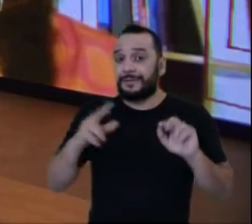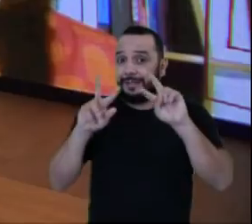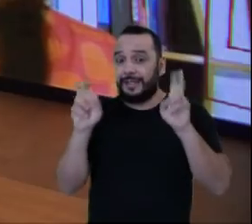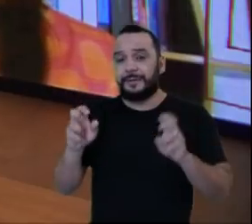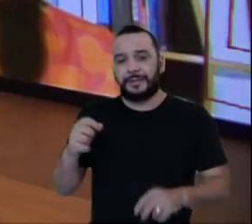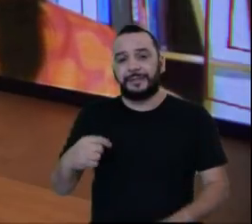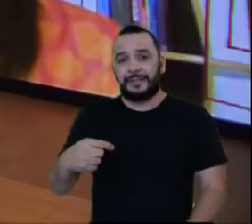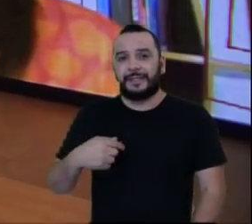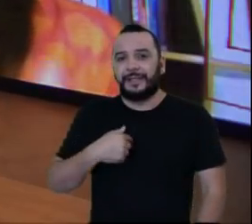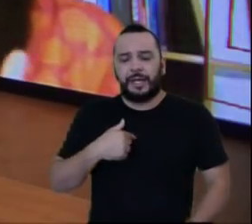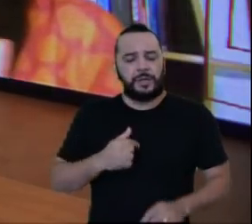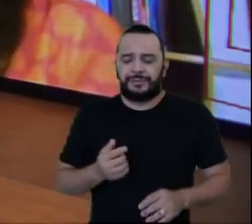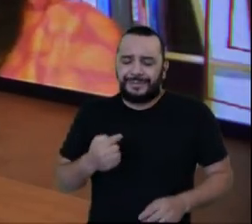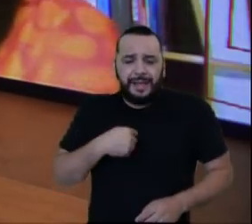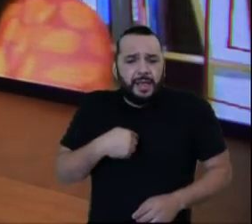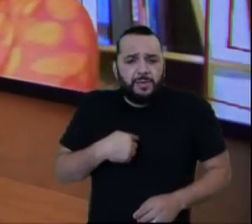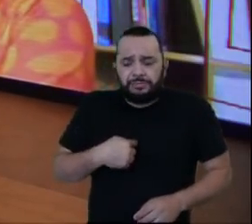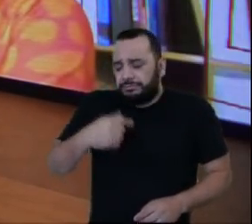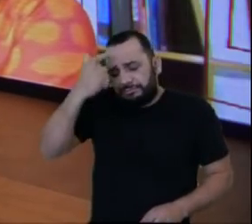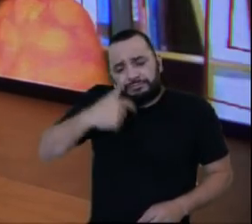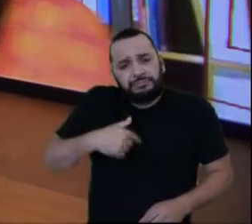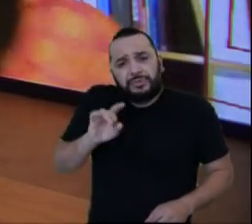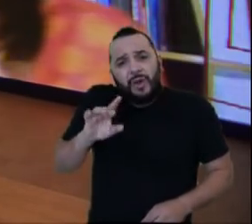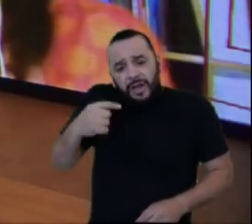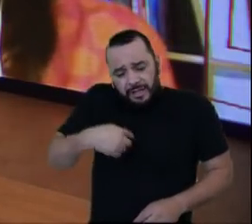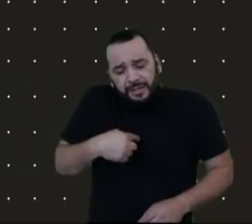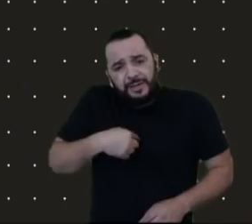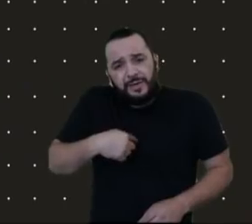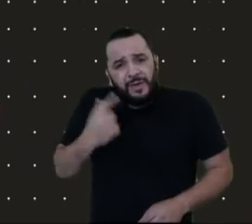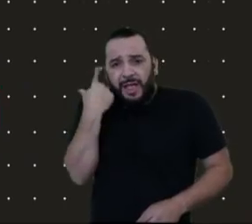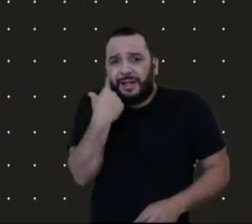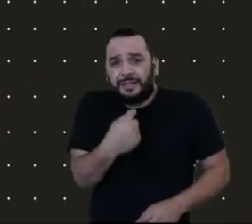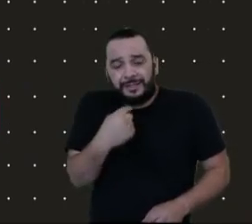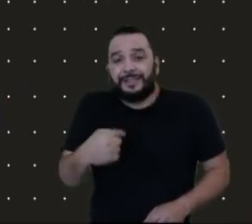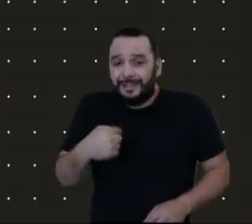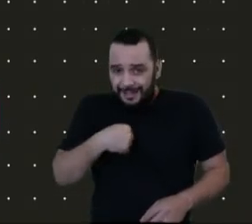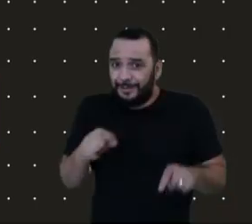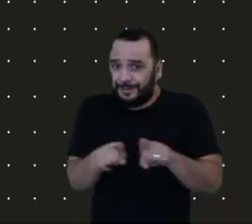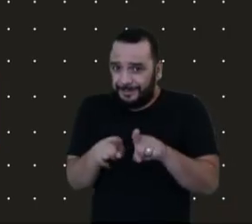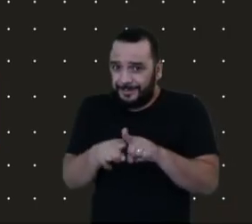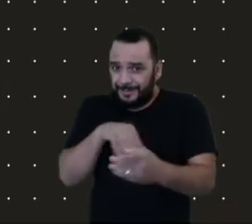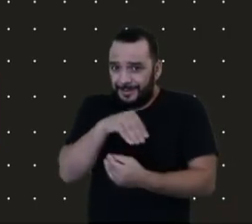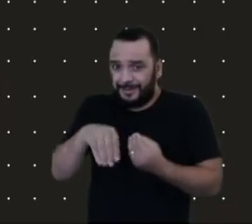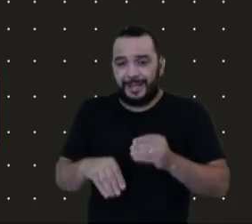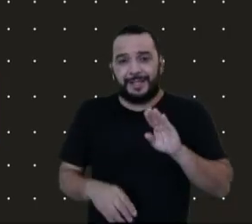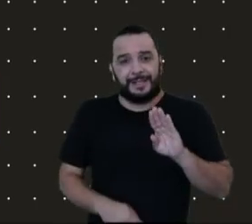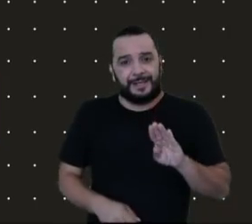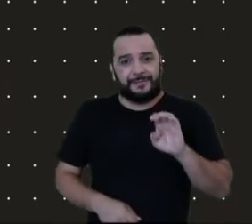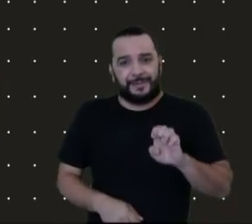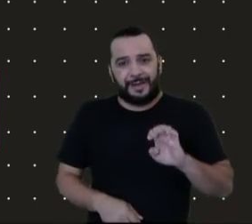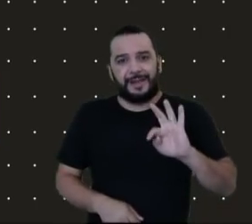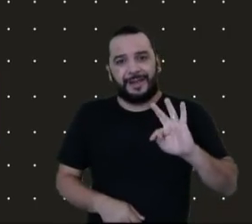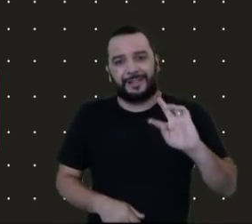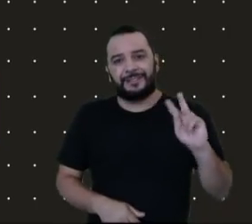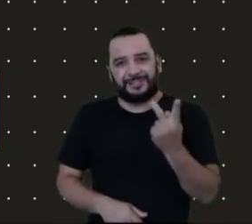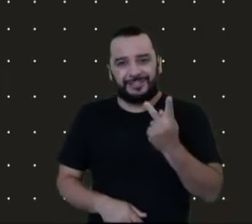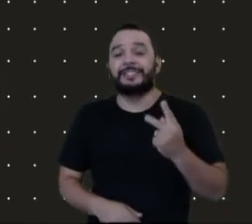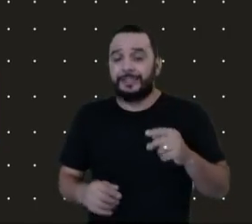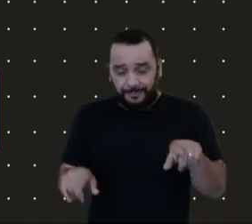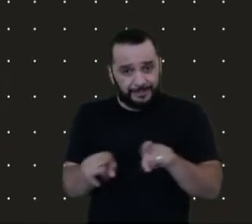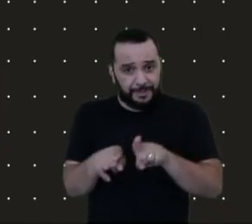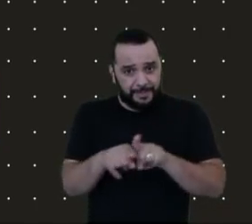Clarice. Ela já estava em mim. E eu já tinha olhado para ela como personagem. Eu já tinha mergulhado no